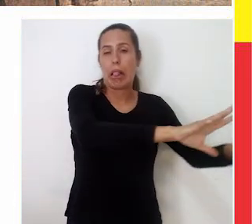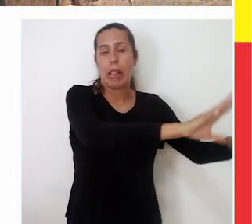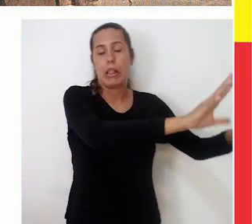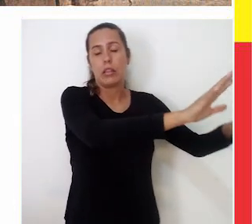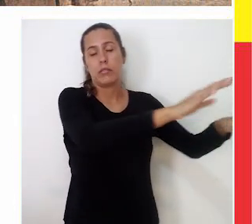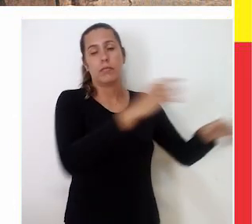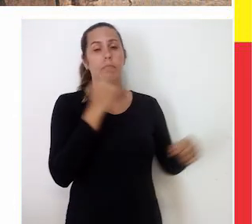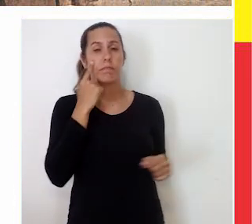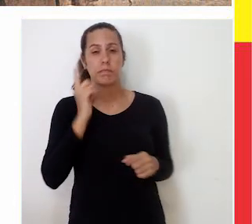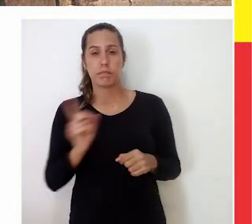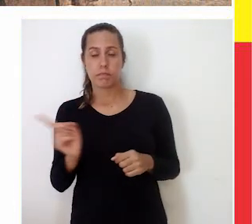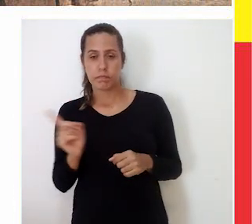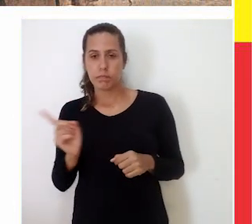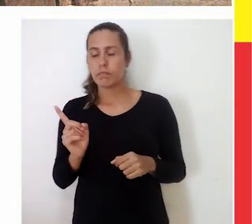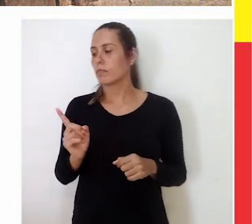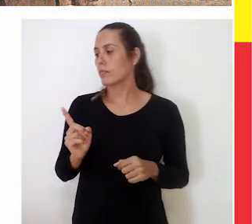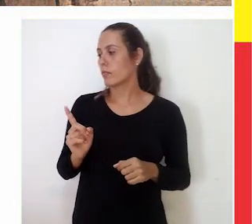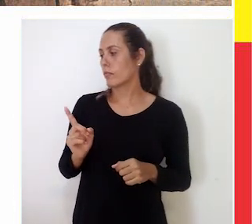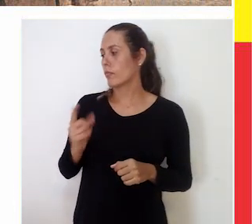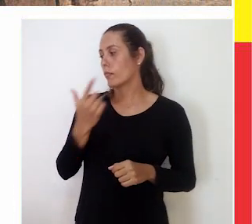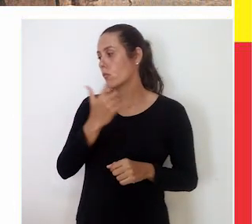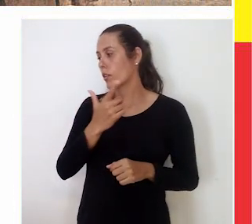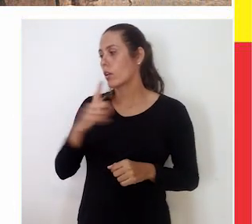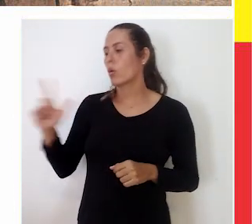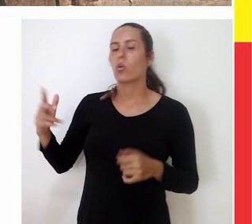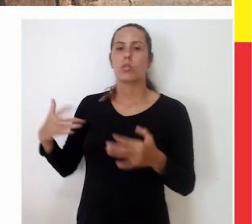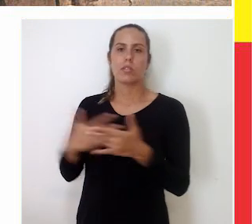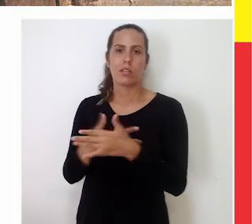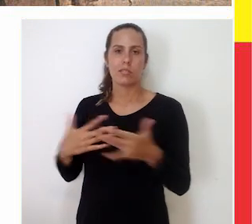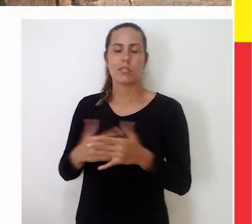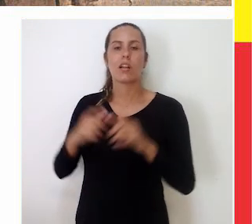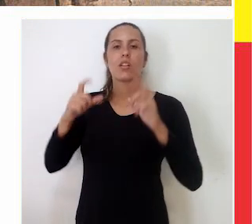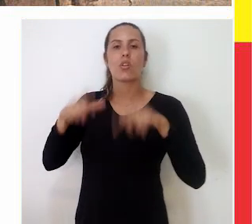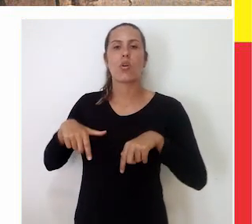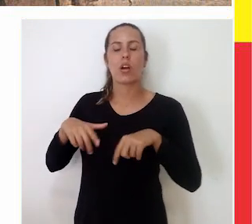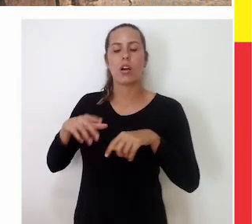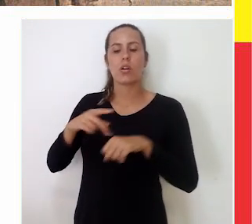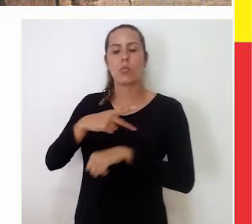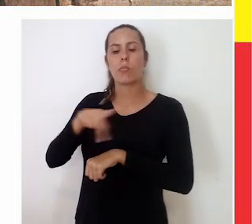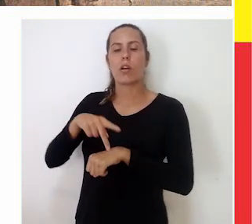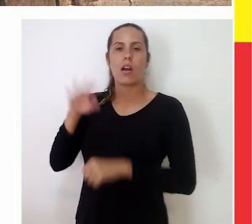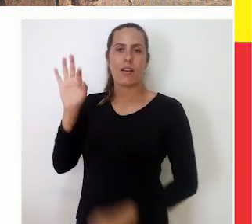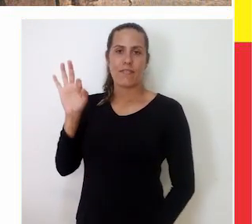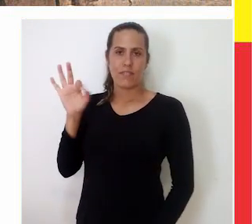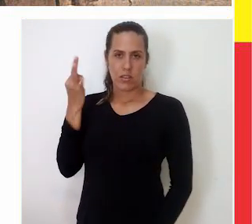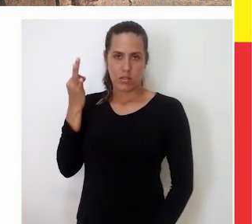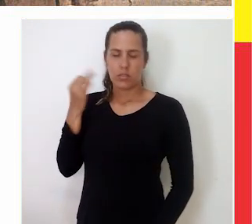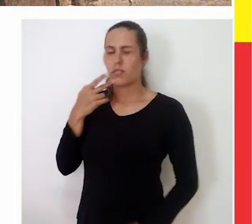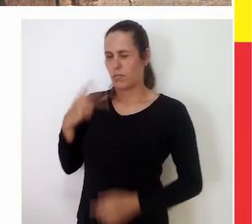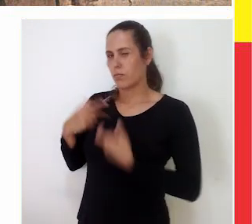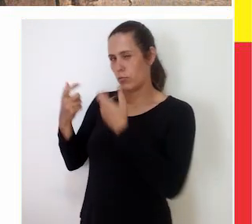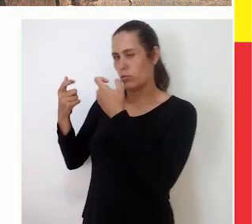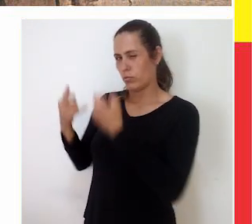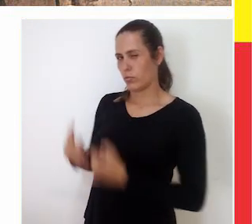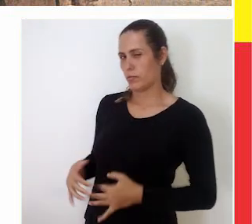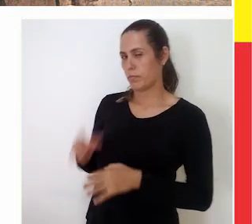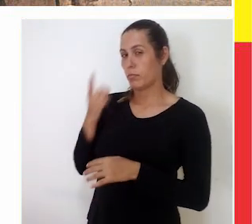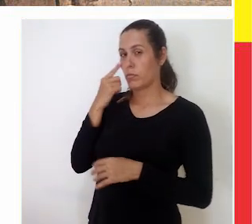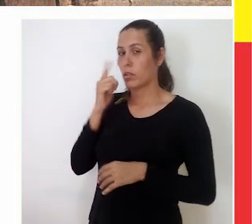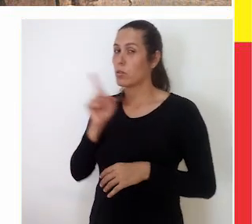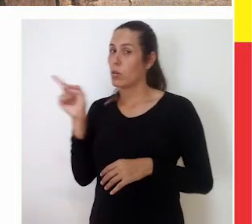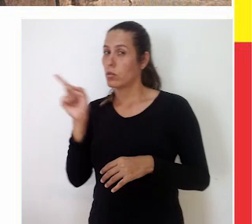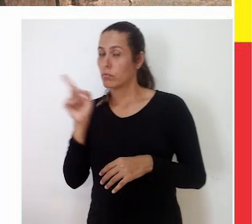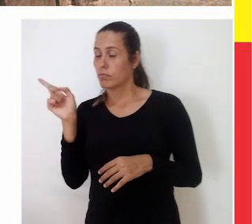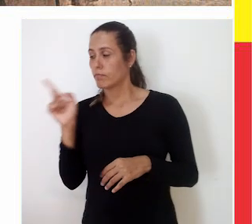outra imagem e ao lado tem uma cidade localizada na França. Daqui a pouquinho Dantas vai falar sobre